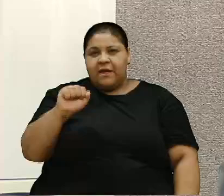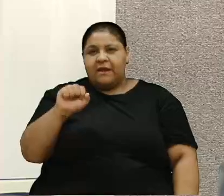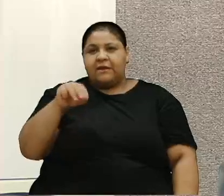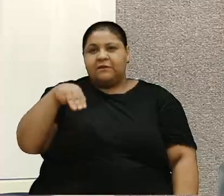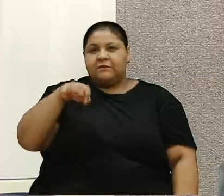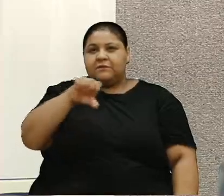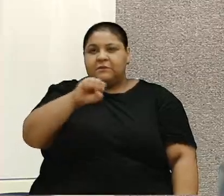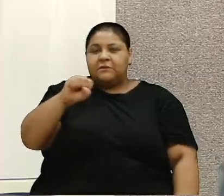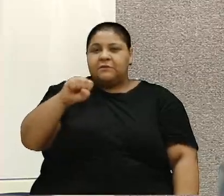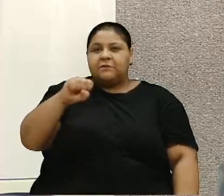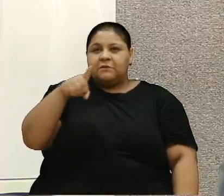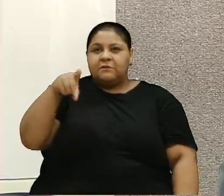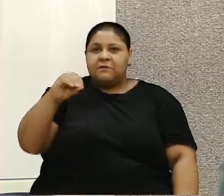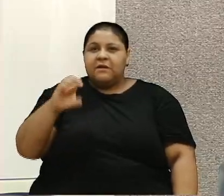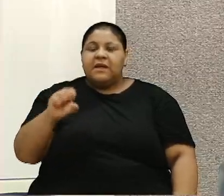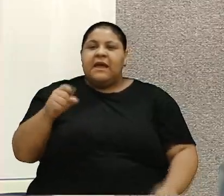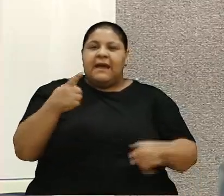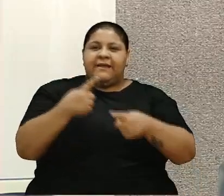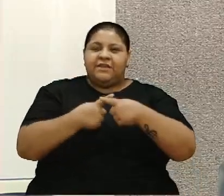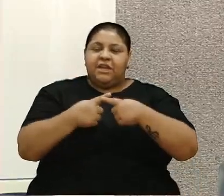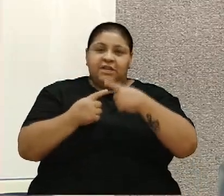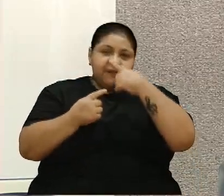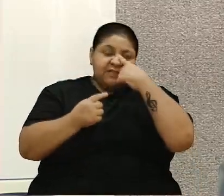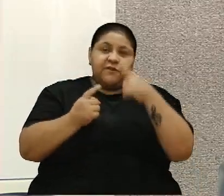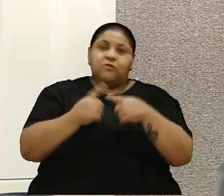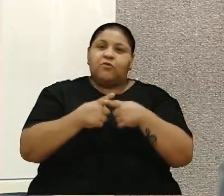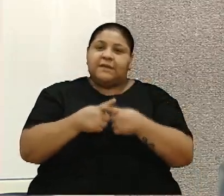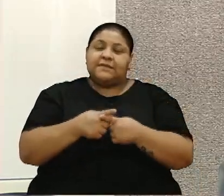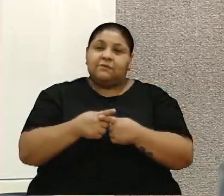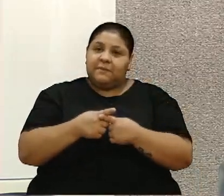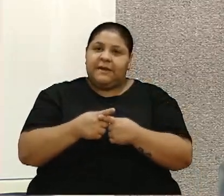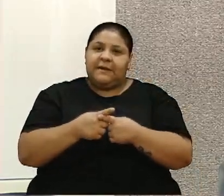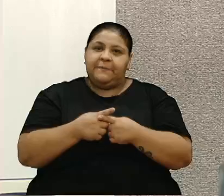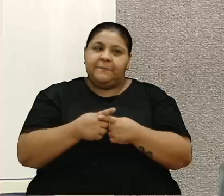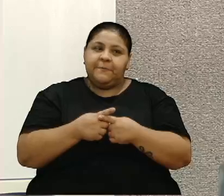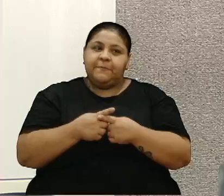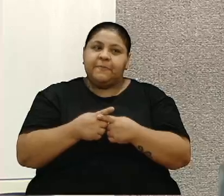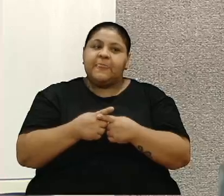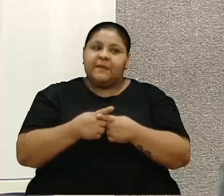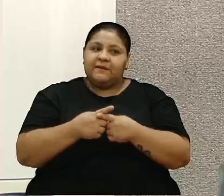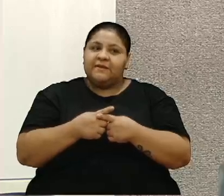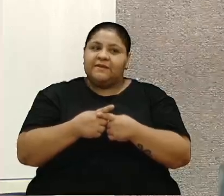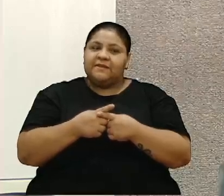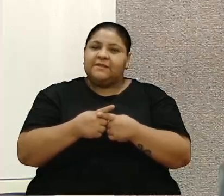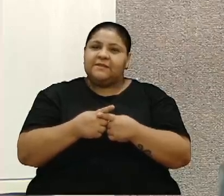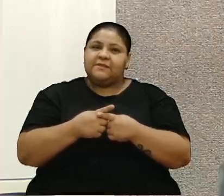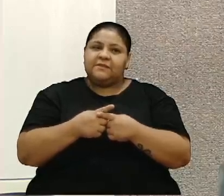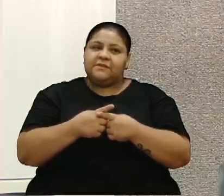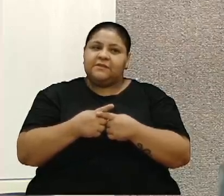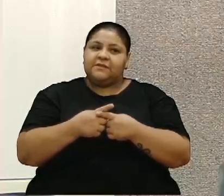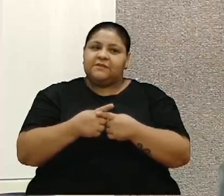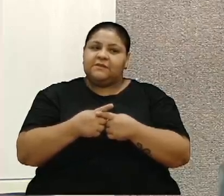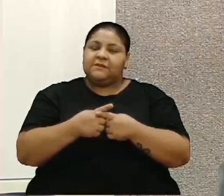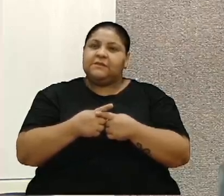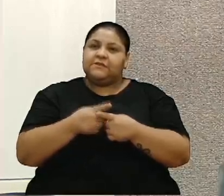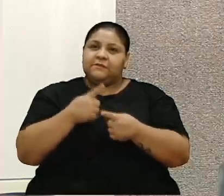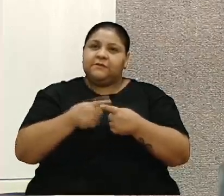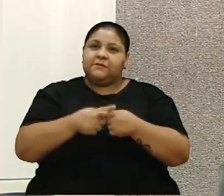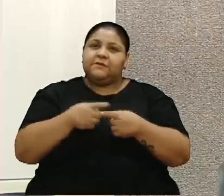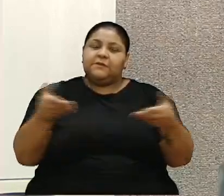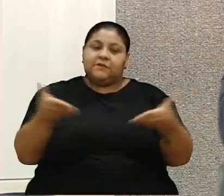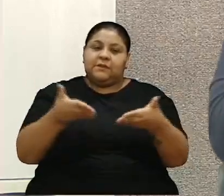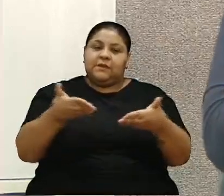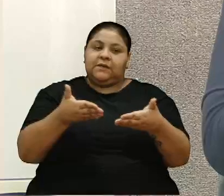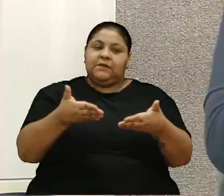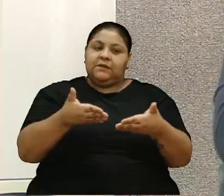Missões, para justamente falar sobre isso, a valorização à vida, essa importância do elo familiar, do elo social, de não deixar para